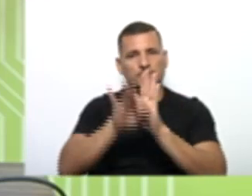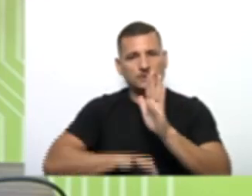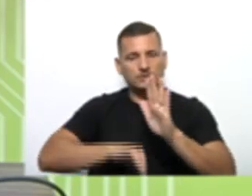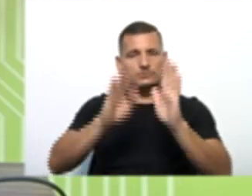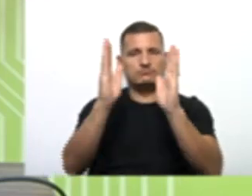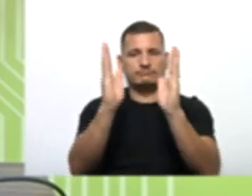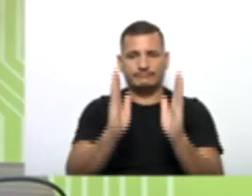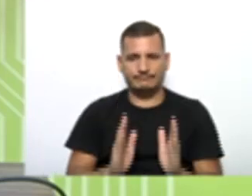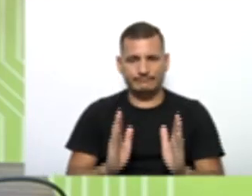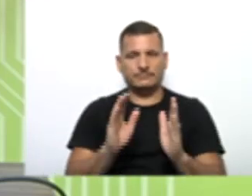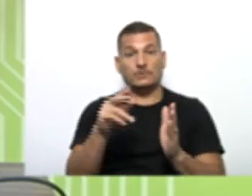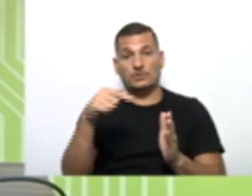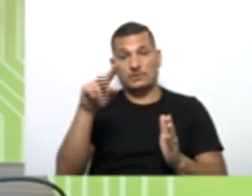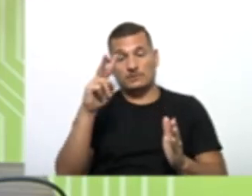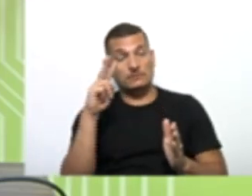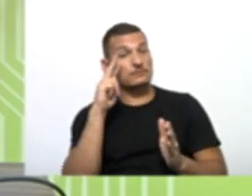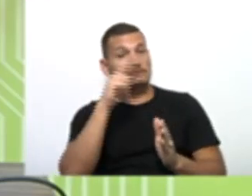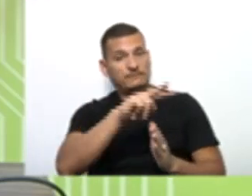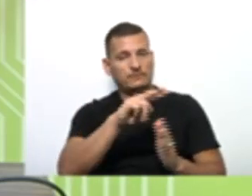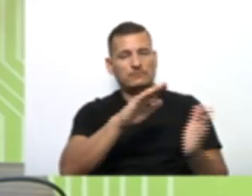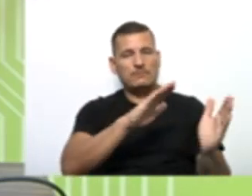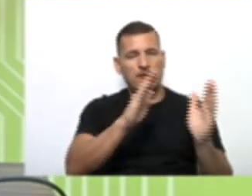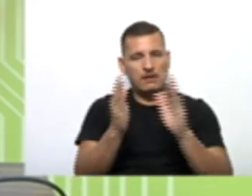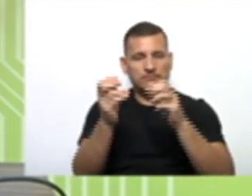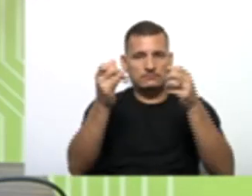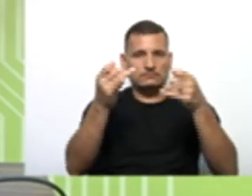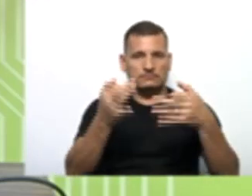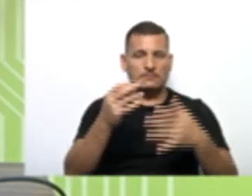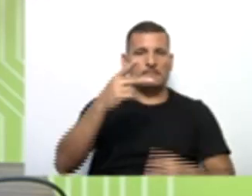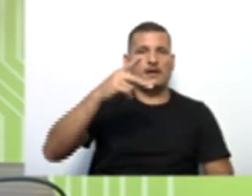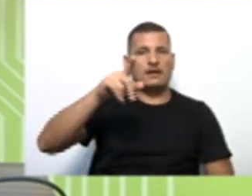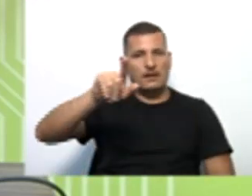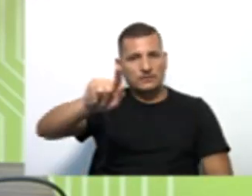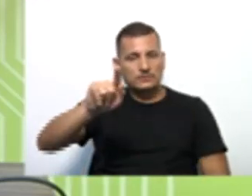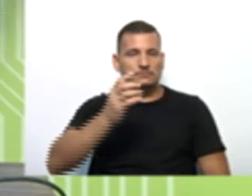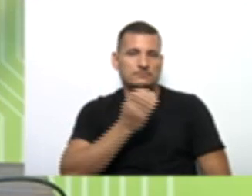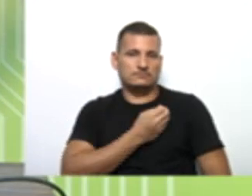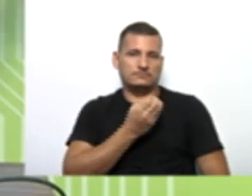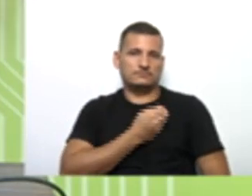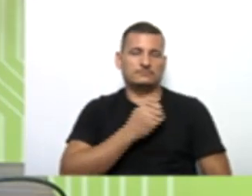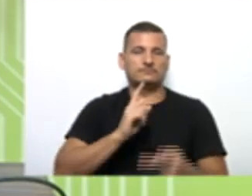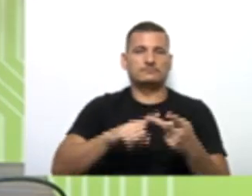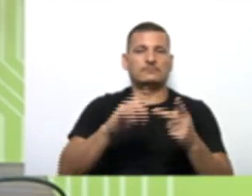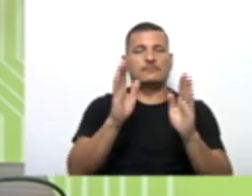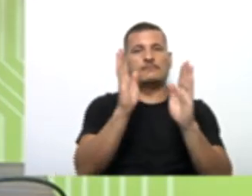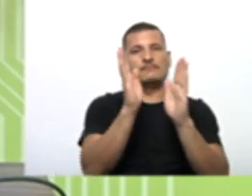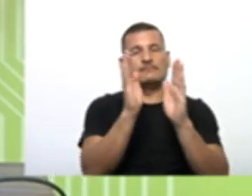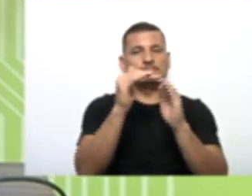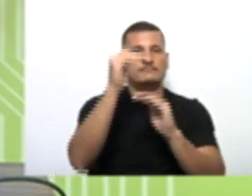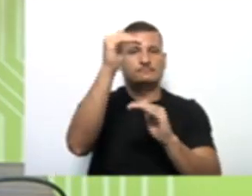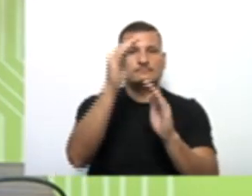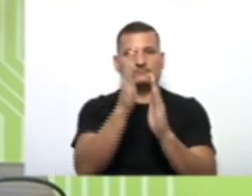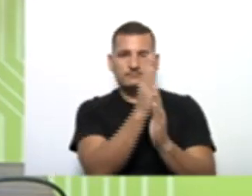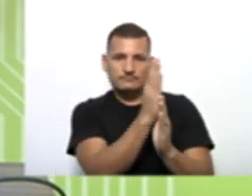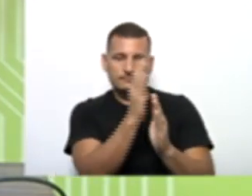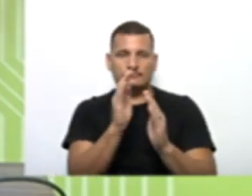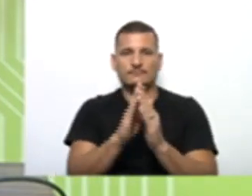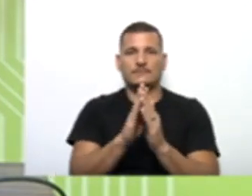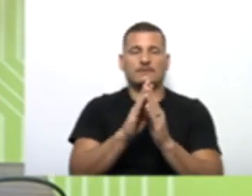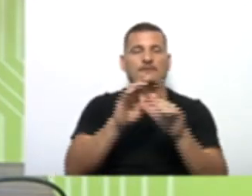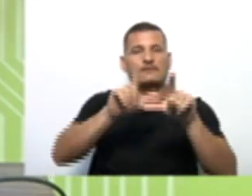como vocês viram no tutorial, paginação, espaçamento, alinhamento, tamanho